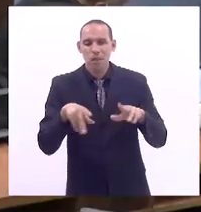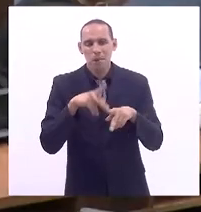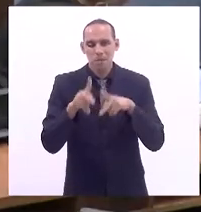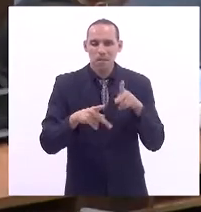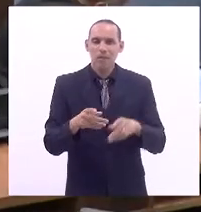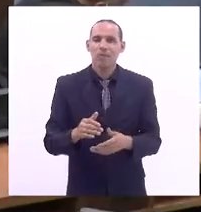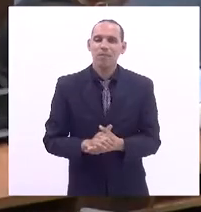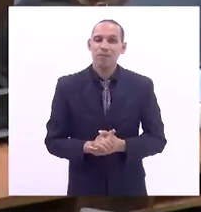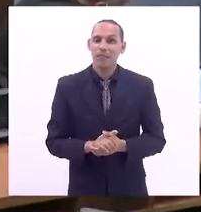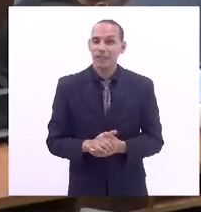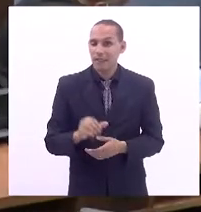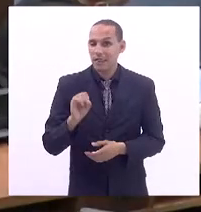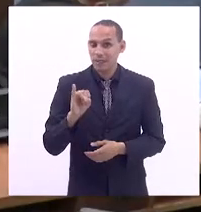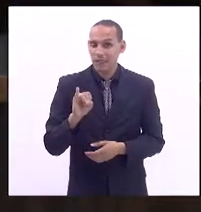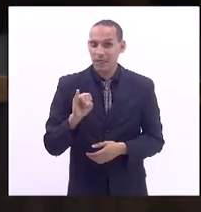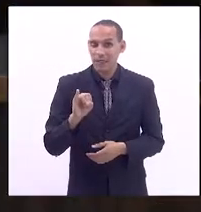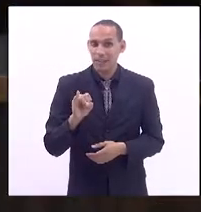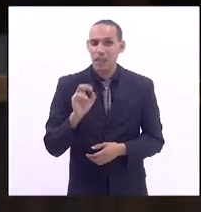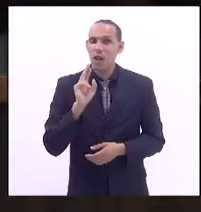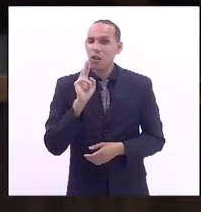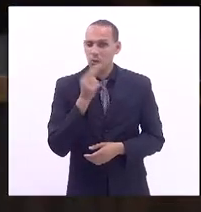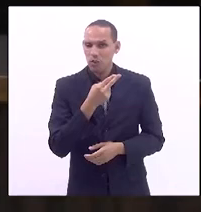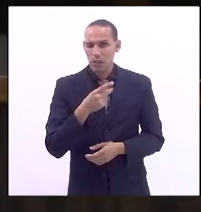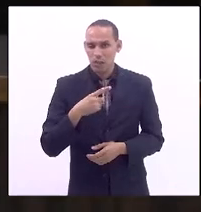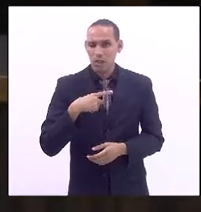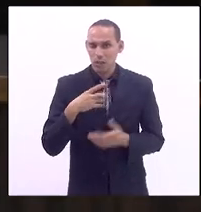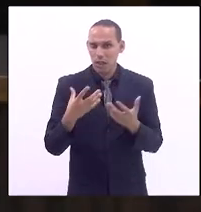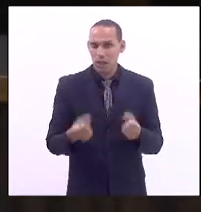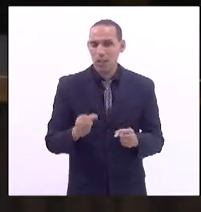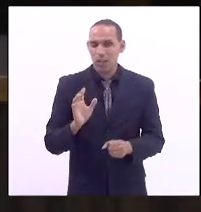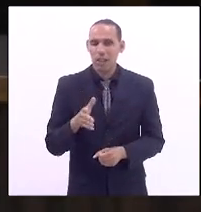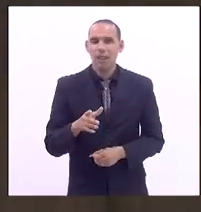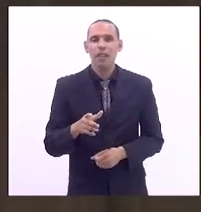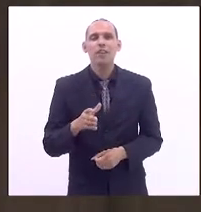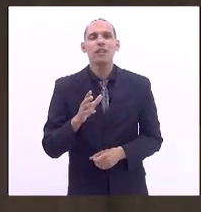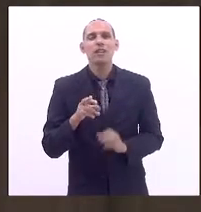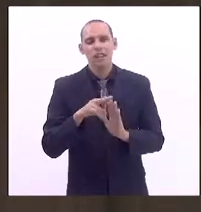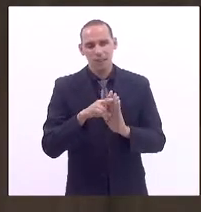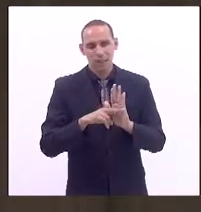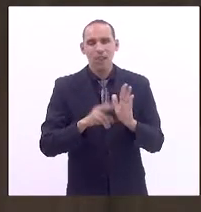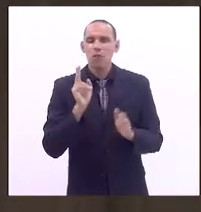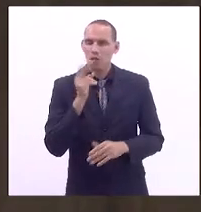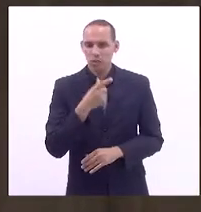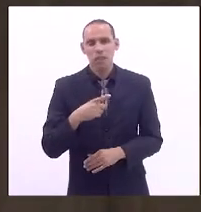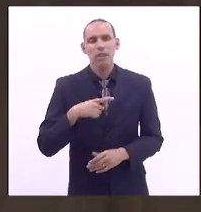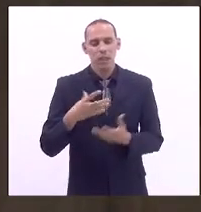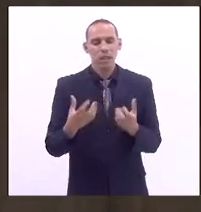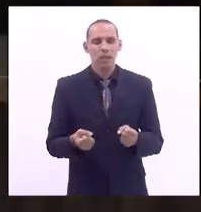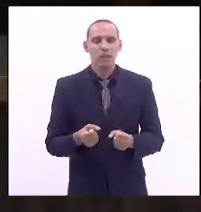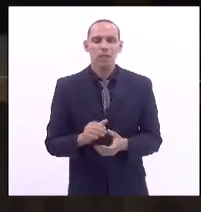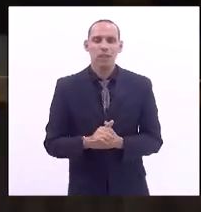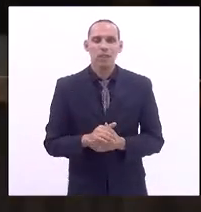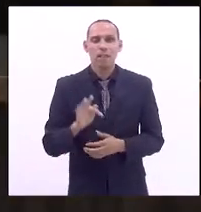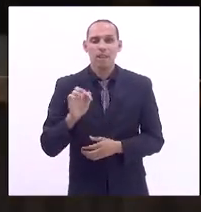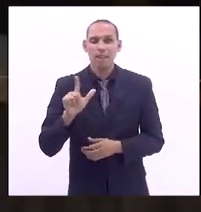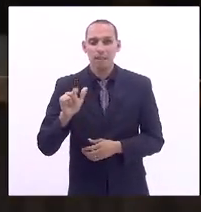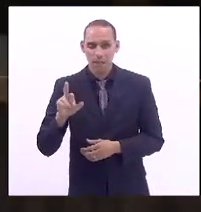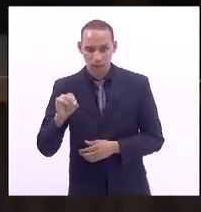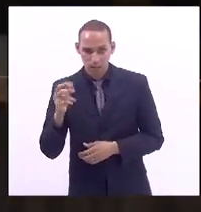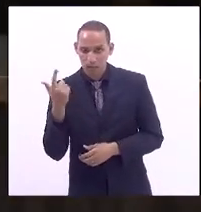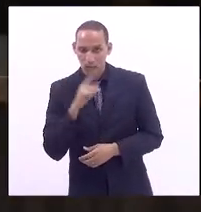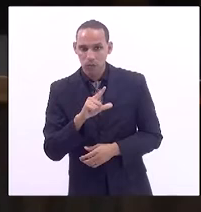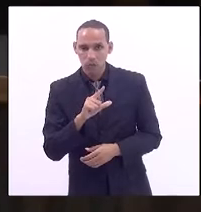já tiver A Urgência deferida eu já tem requerimento de urgência deferida Presidente conseguiu